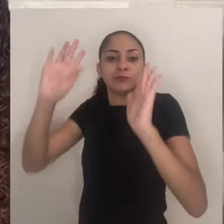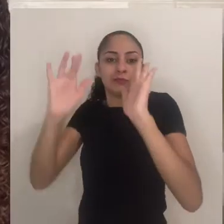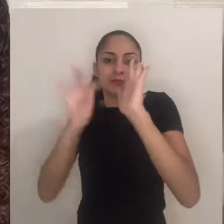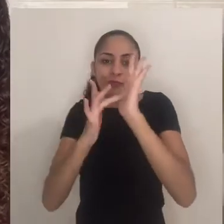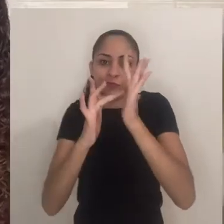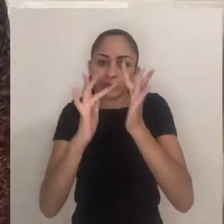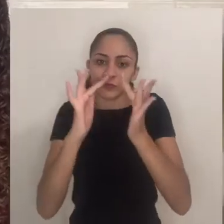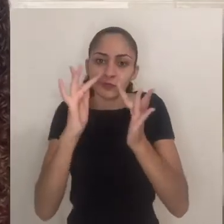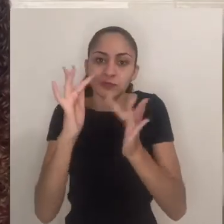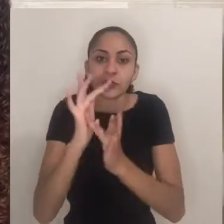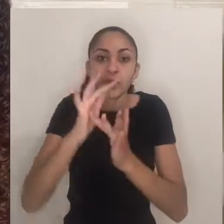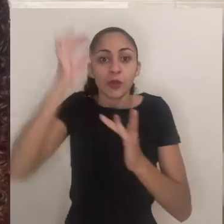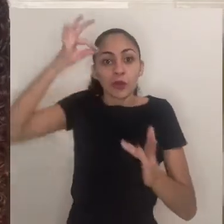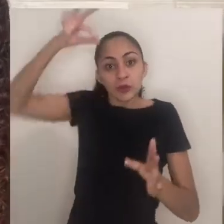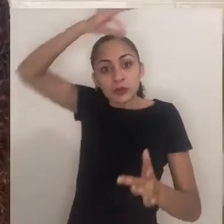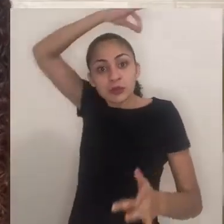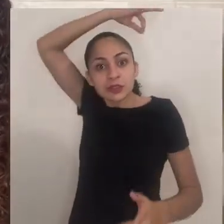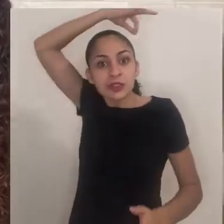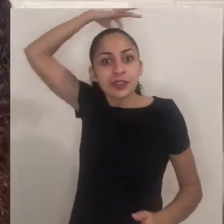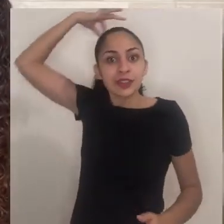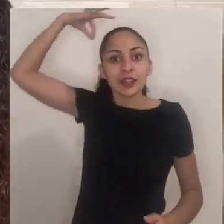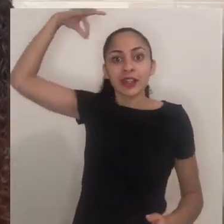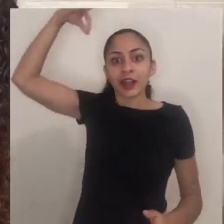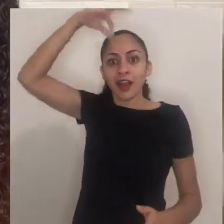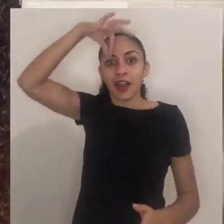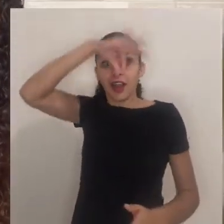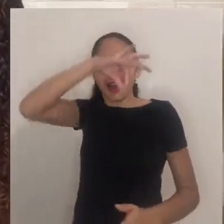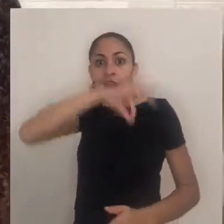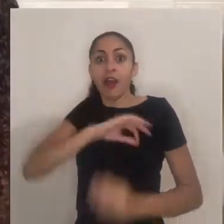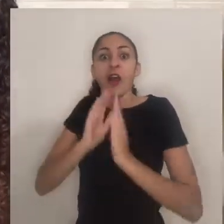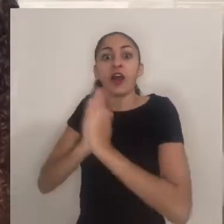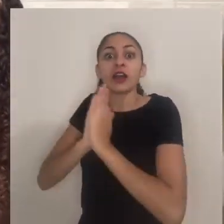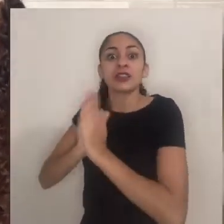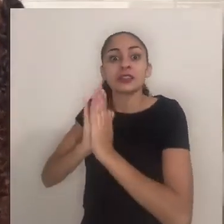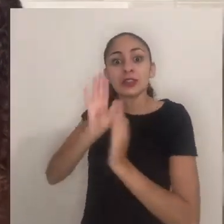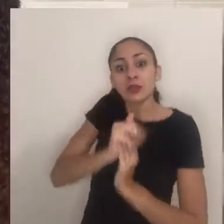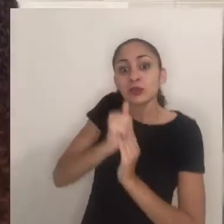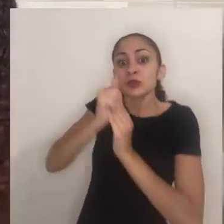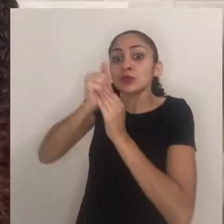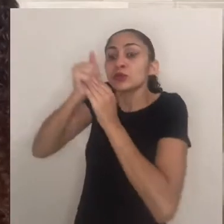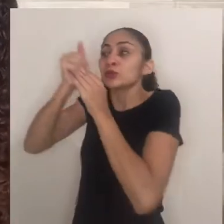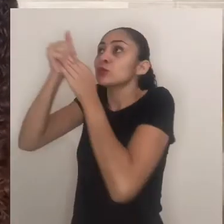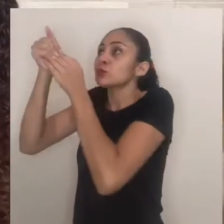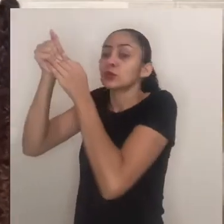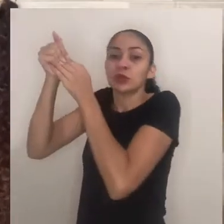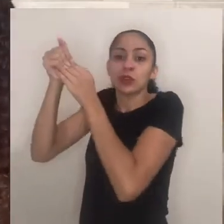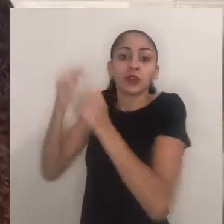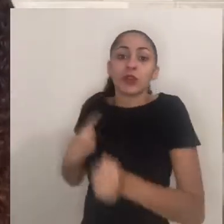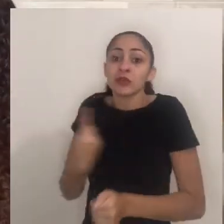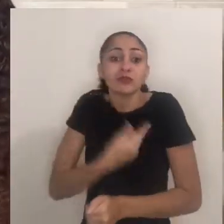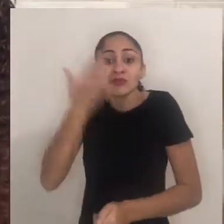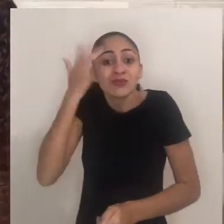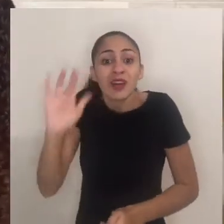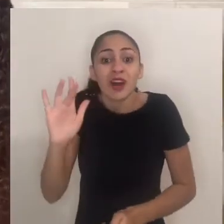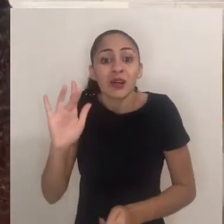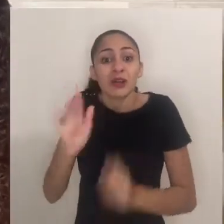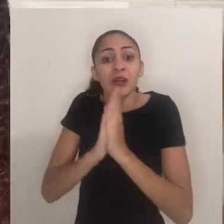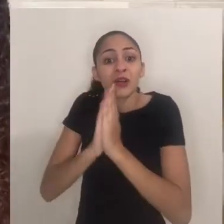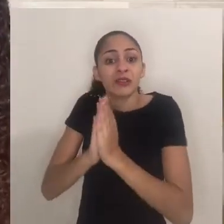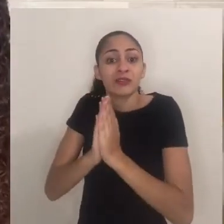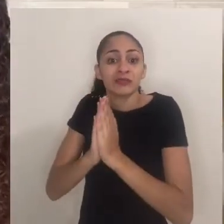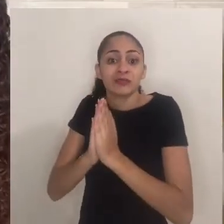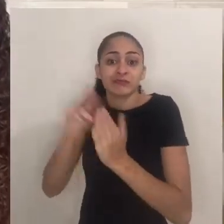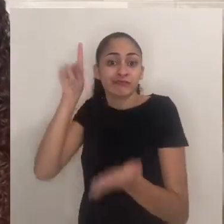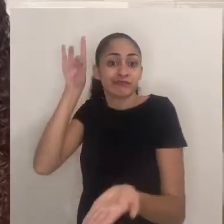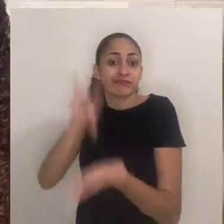né, que o Espírito Santo intercede por nós com gemidos inexprimíveis, porque nós não sabemos orar como